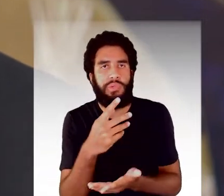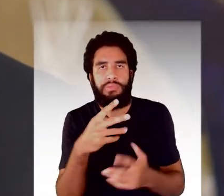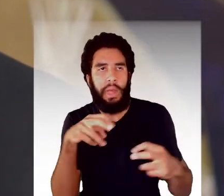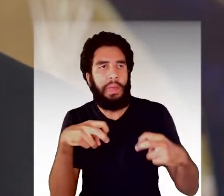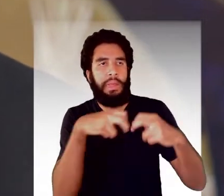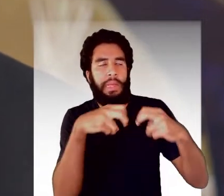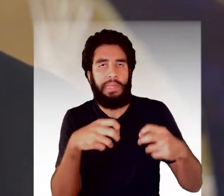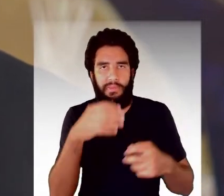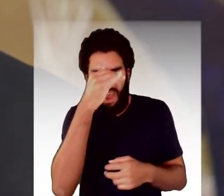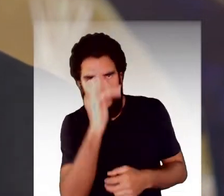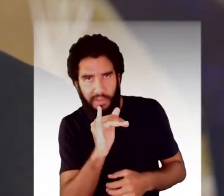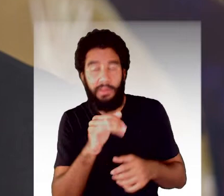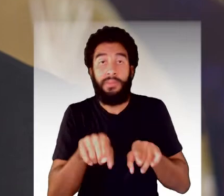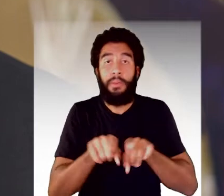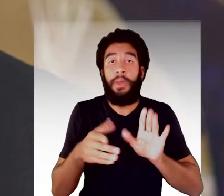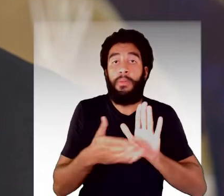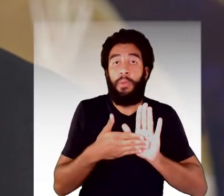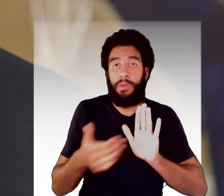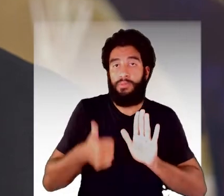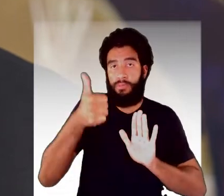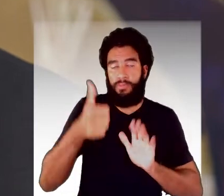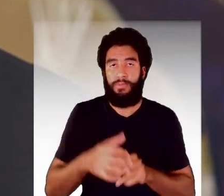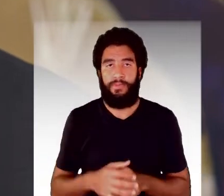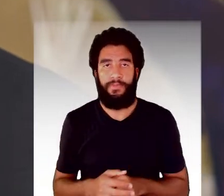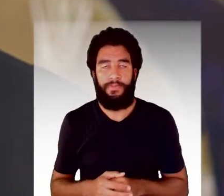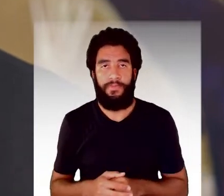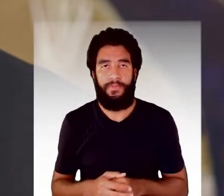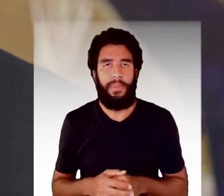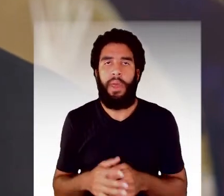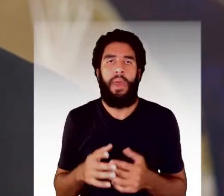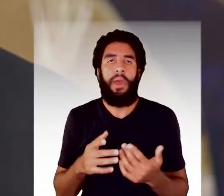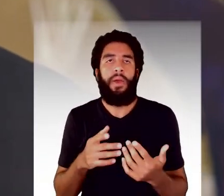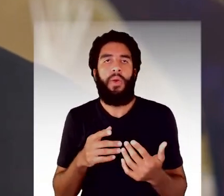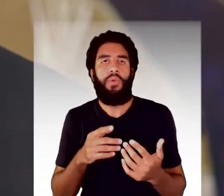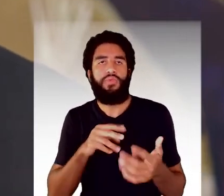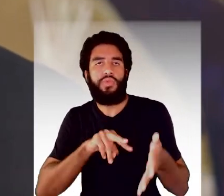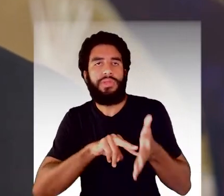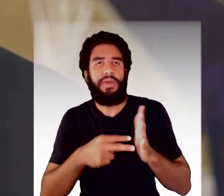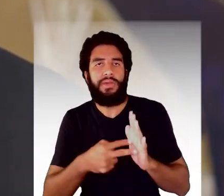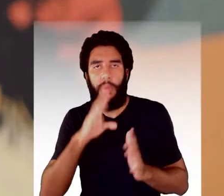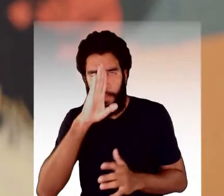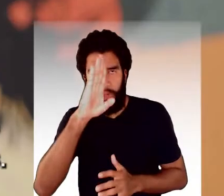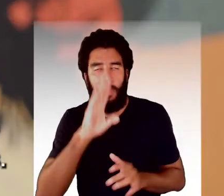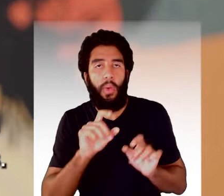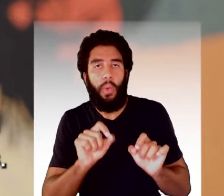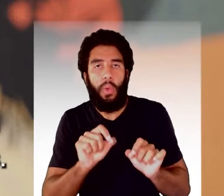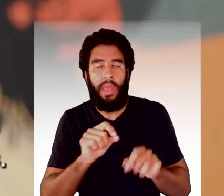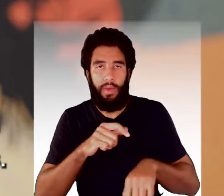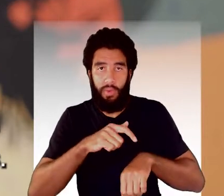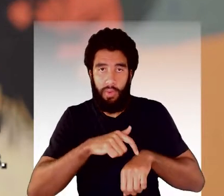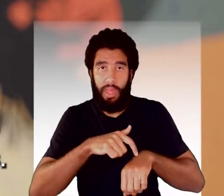de estudo dos casos de acidentes e a proposta de melhoria no setor culminou nessa norma. Doutor, o ponto